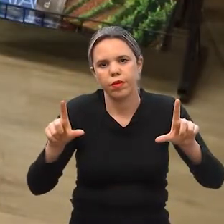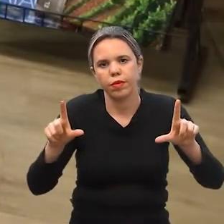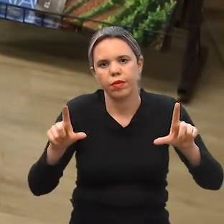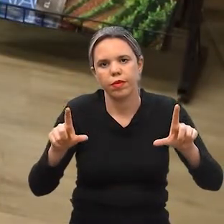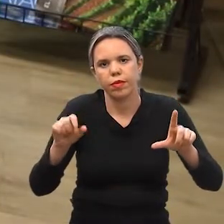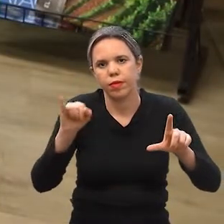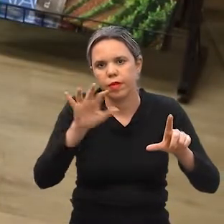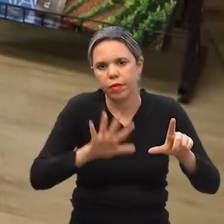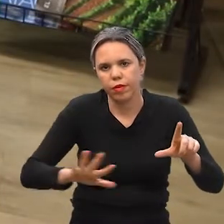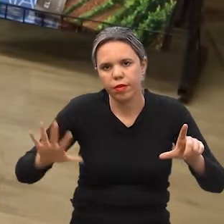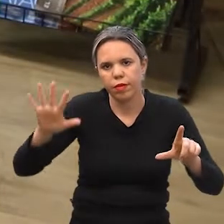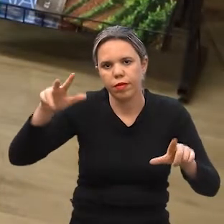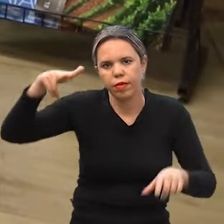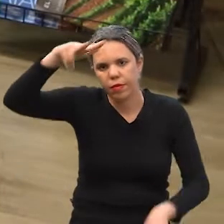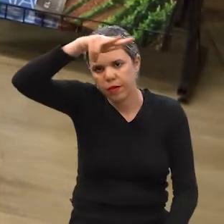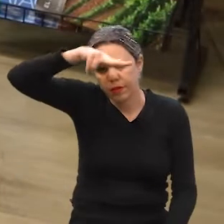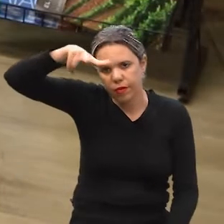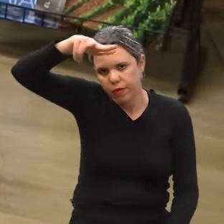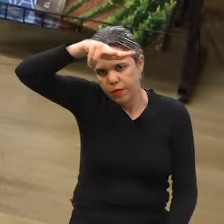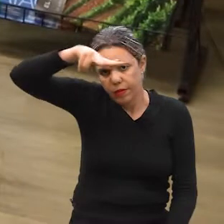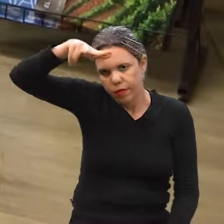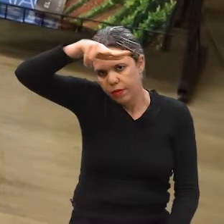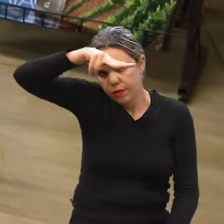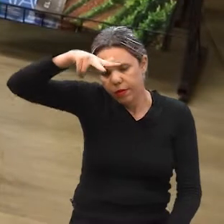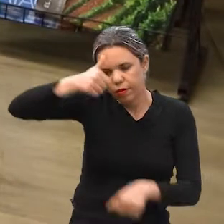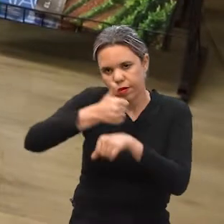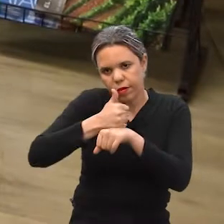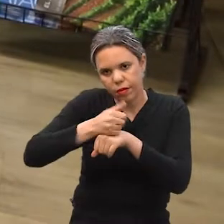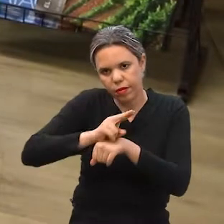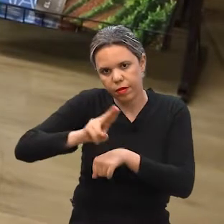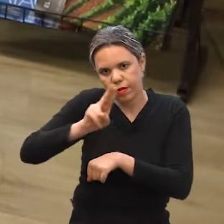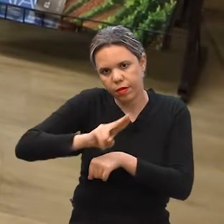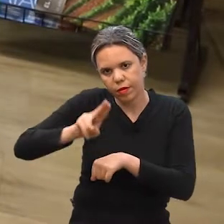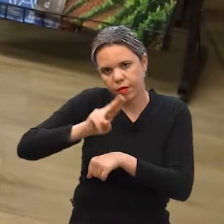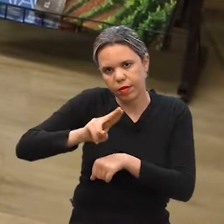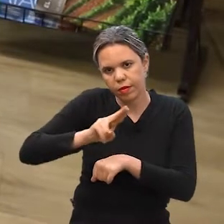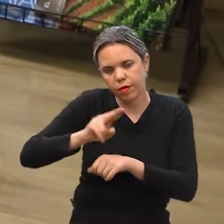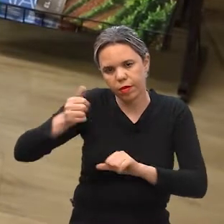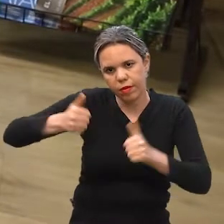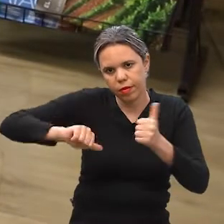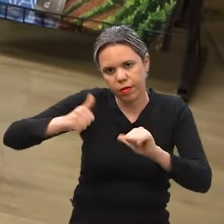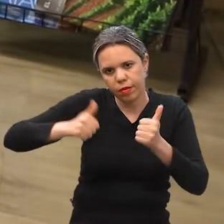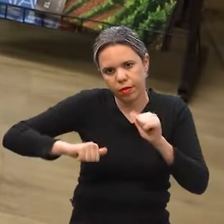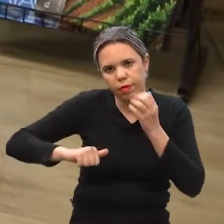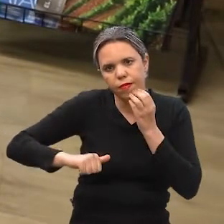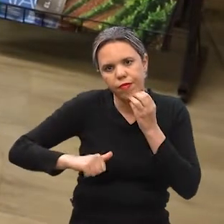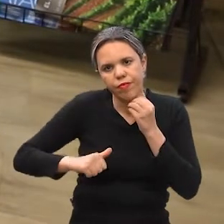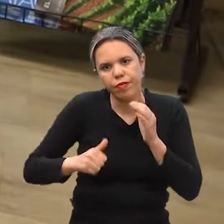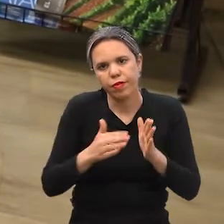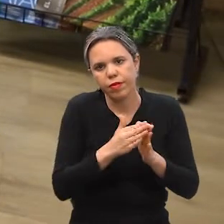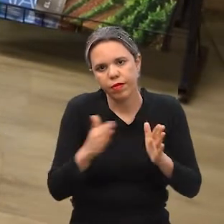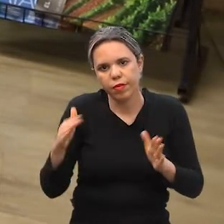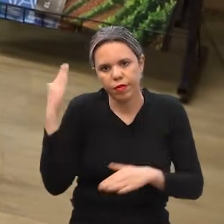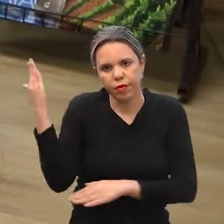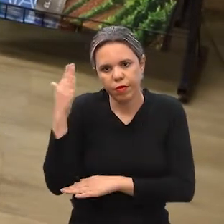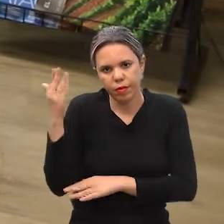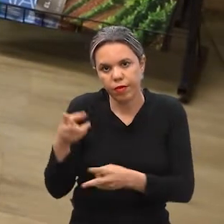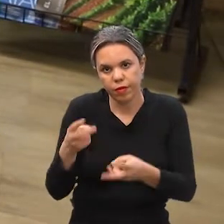de imagens de satélite que os meteorologistas usam na avaliação, né, das condições do tempo e na